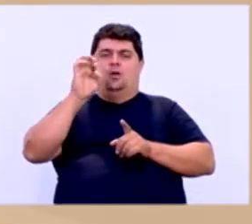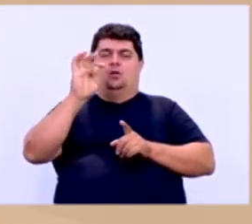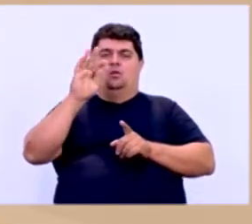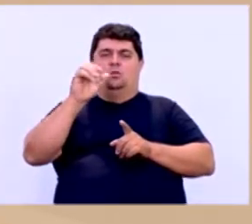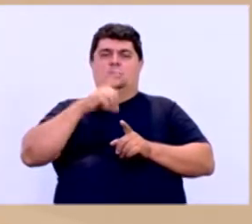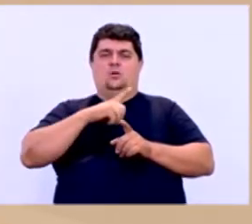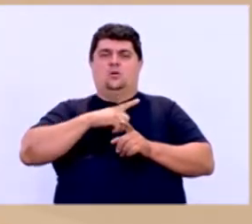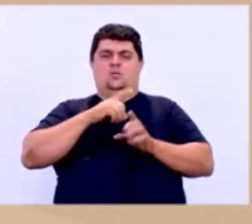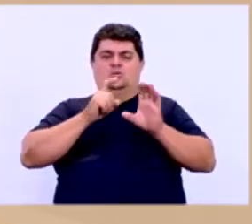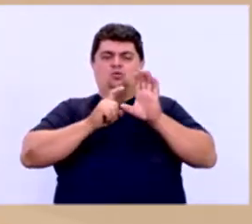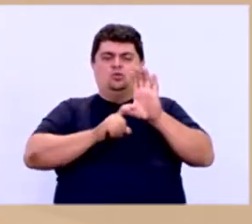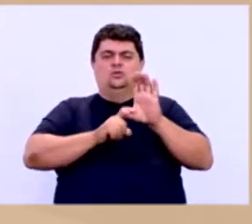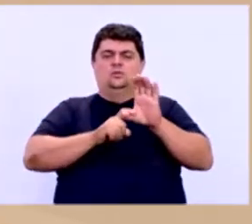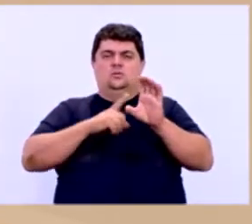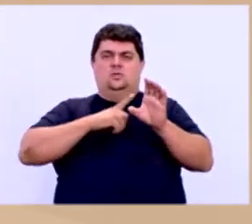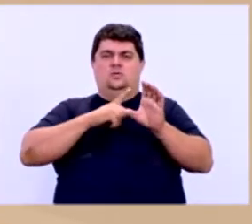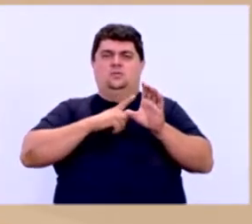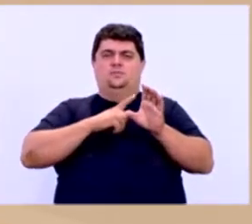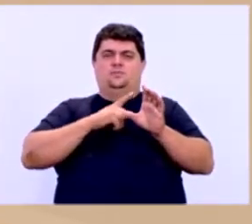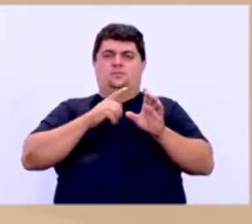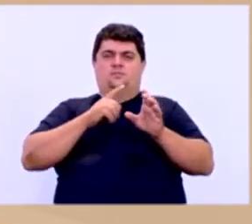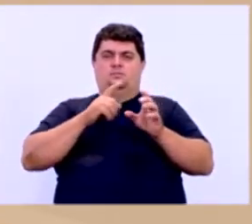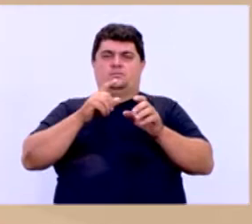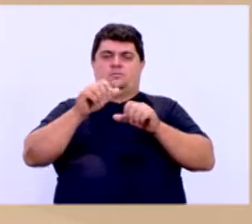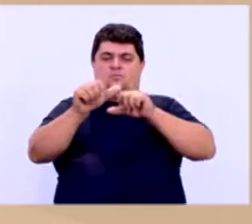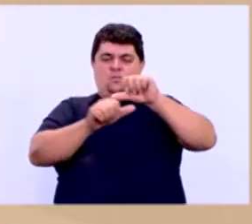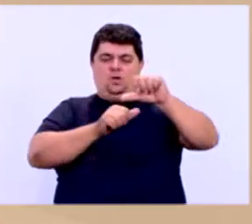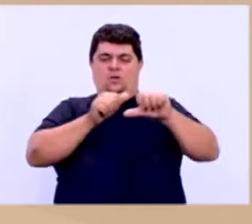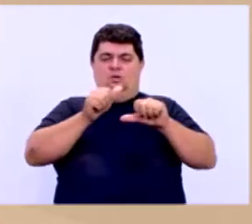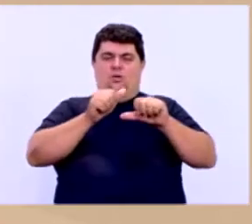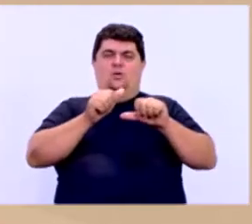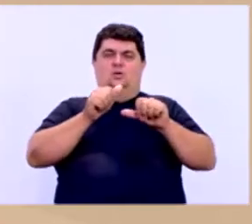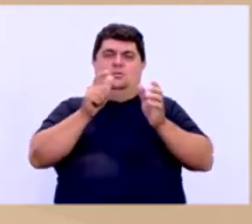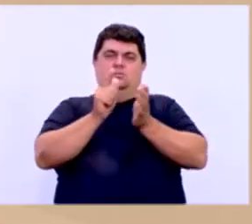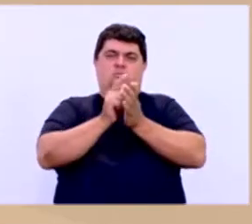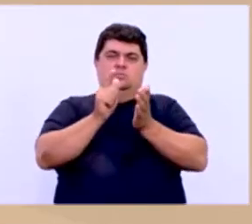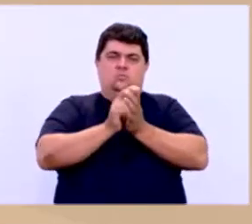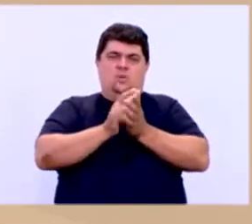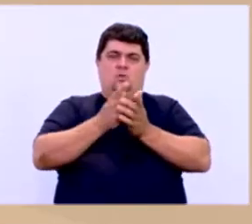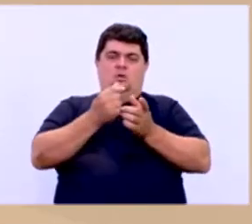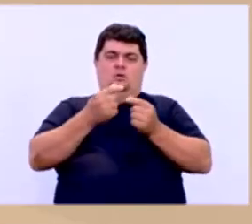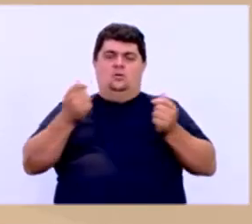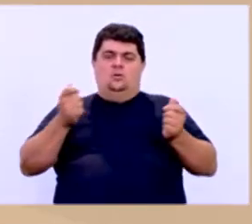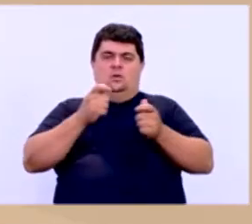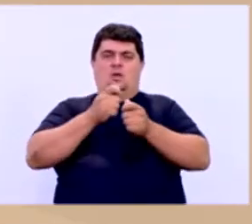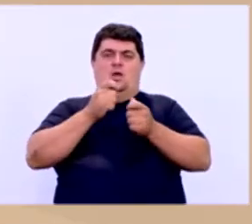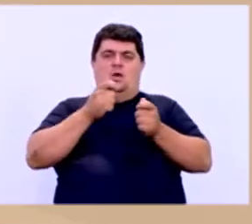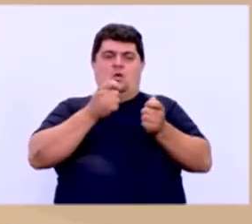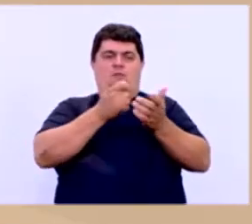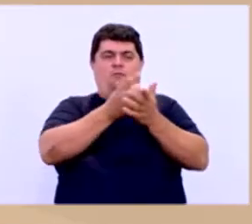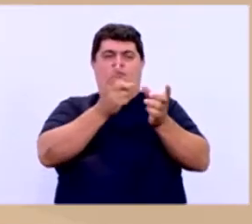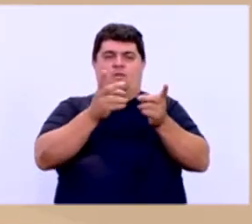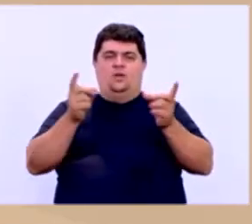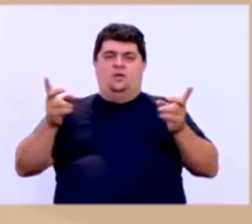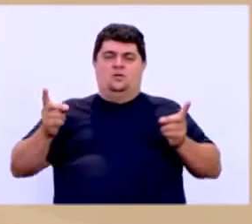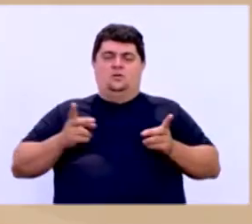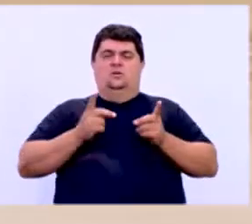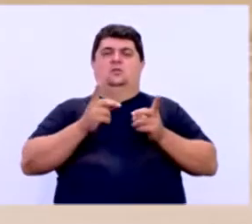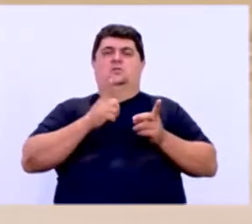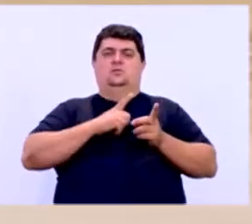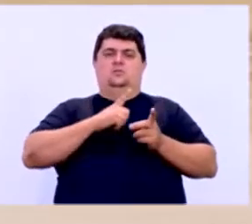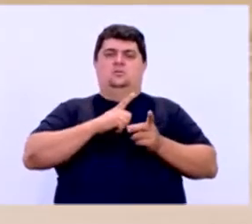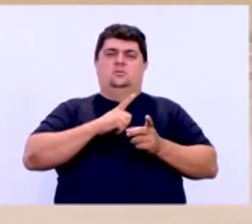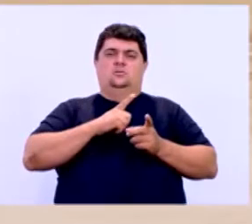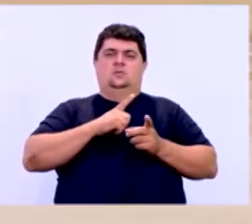uma dívida, ela transforma essa dívida em títulos, e esses títulos são negociáveis pelas instituições financeiras. As instituições